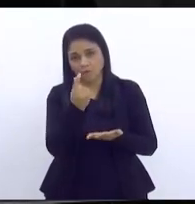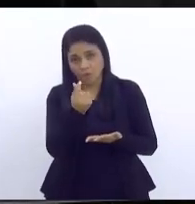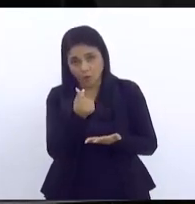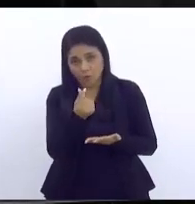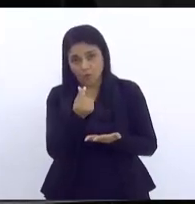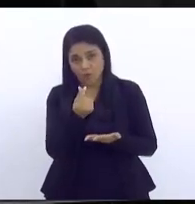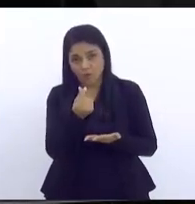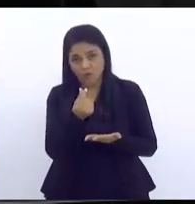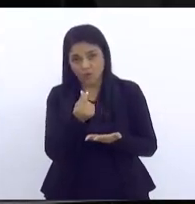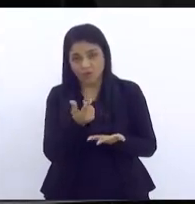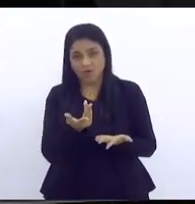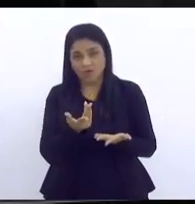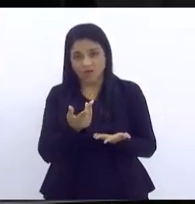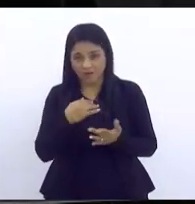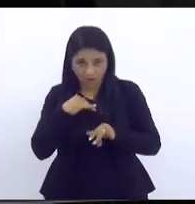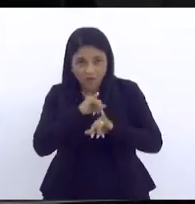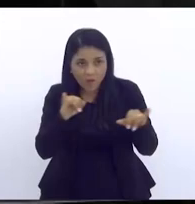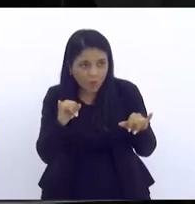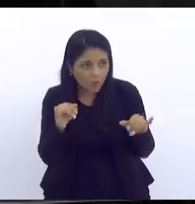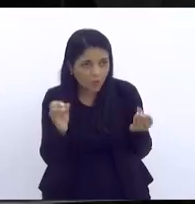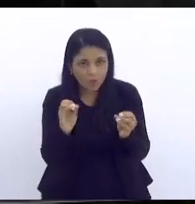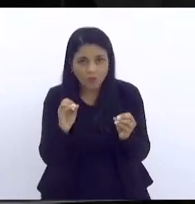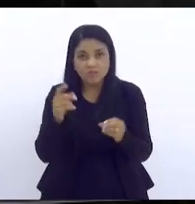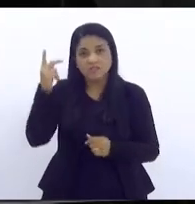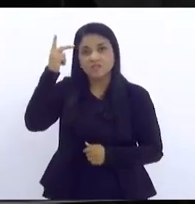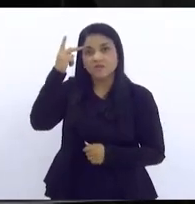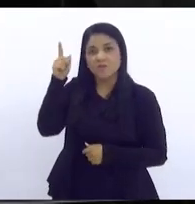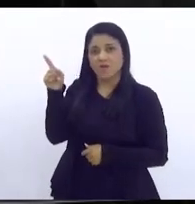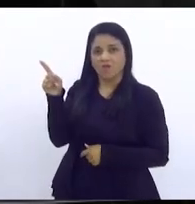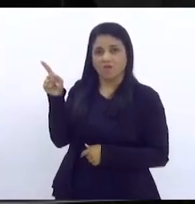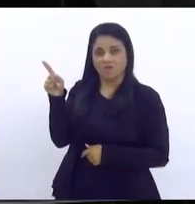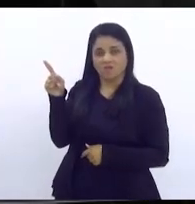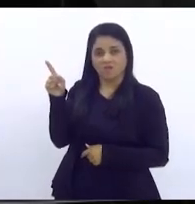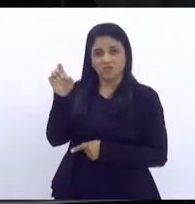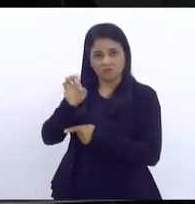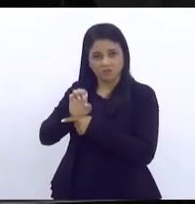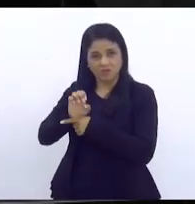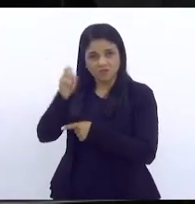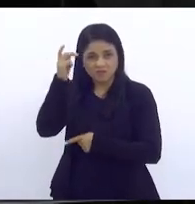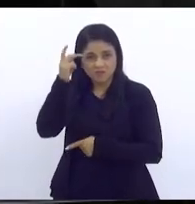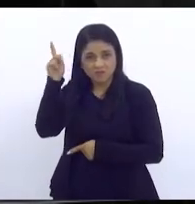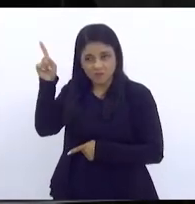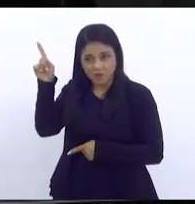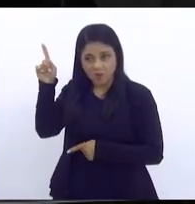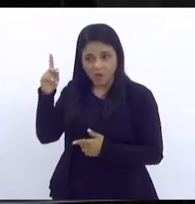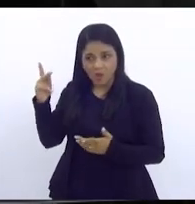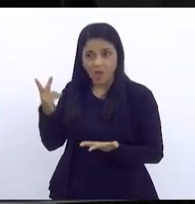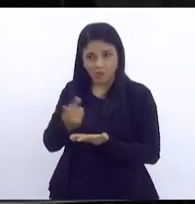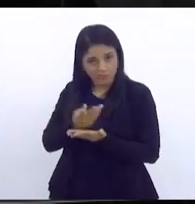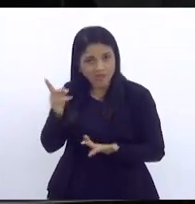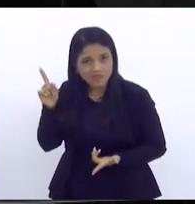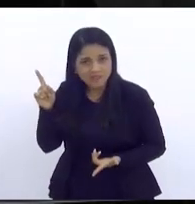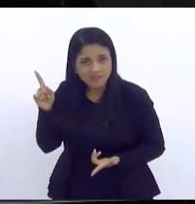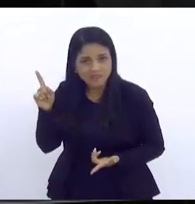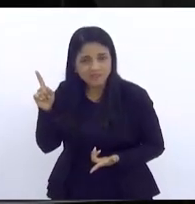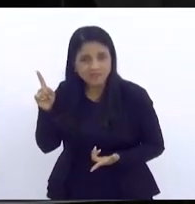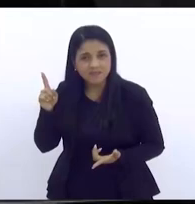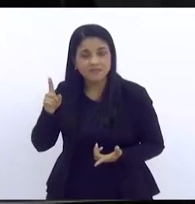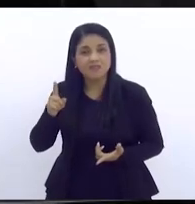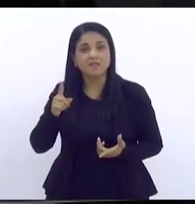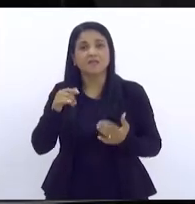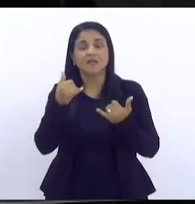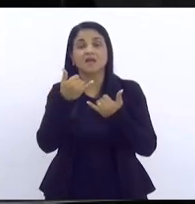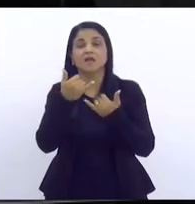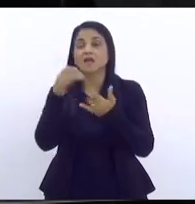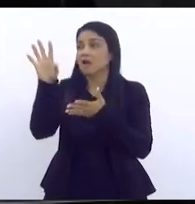alguém tá falando isso aqui São Paulo acontece isso Cadê a captação de energia